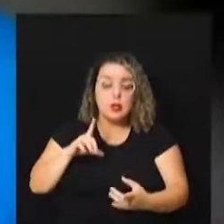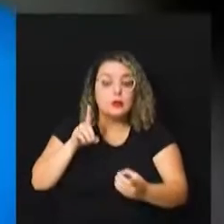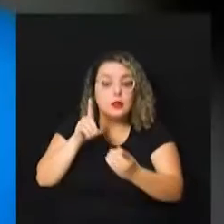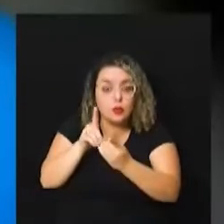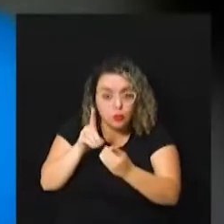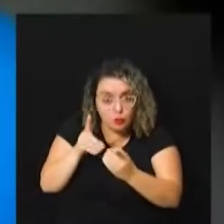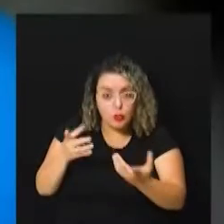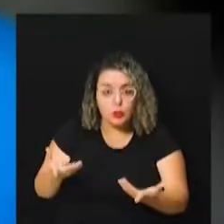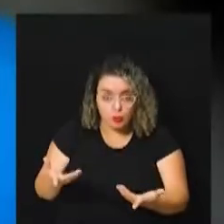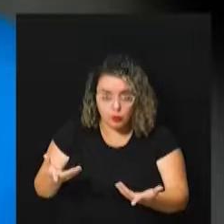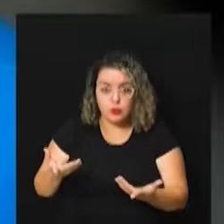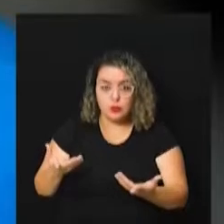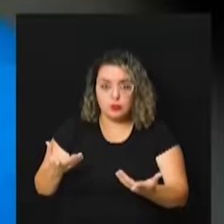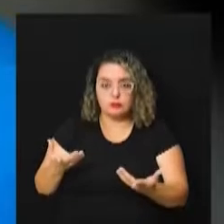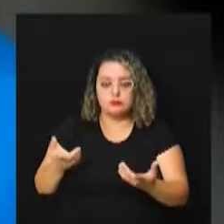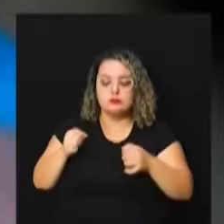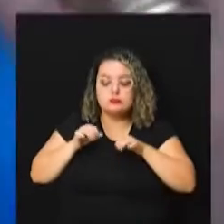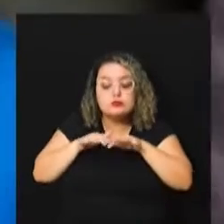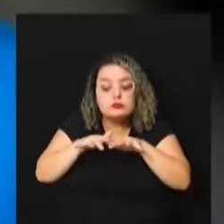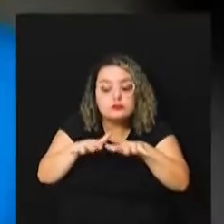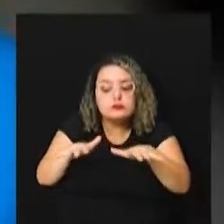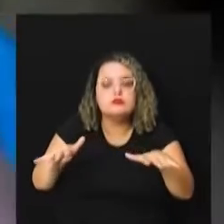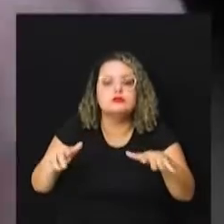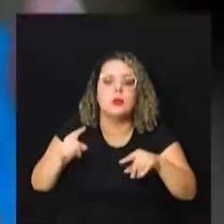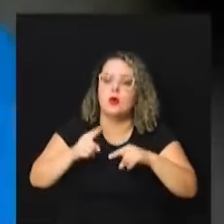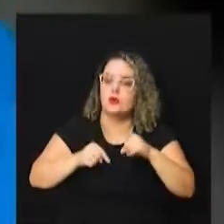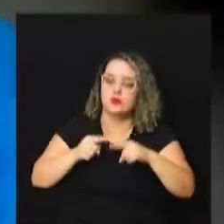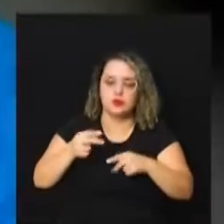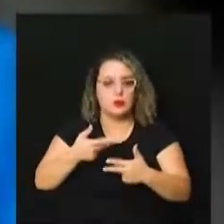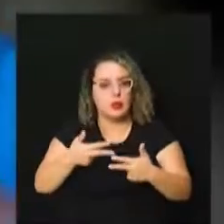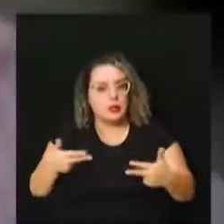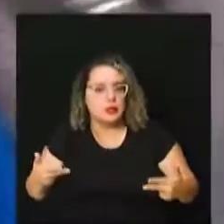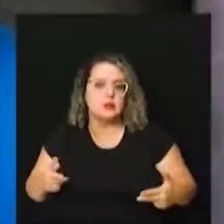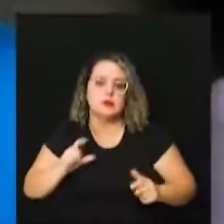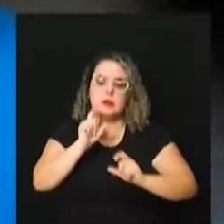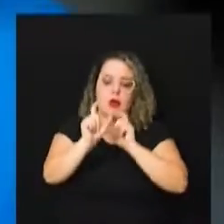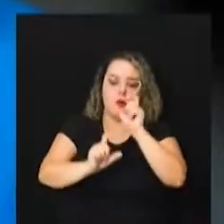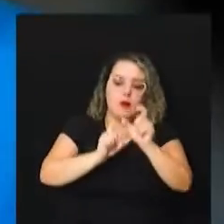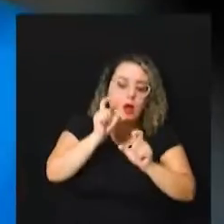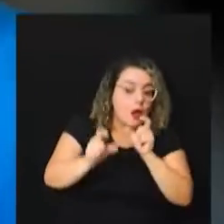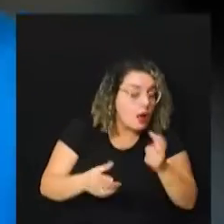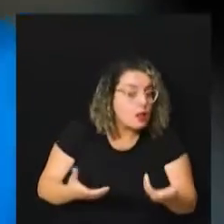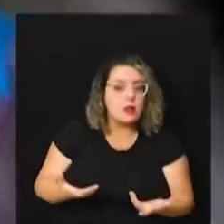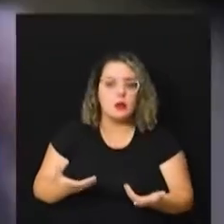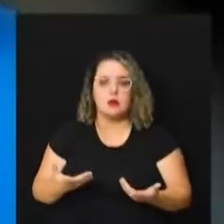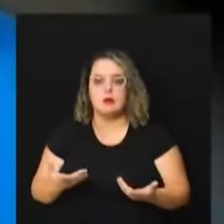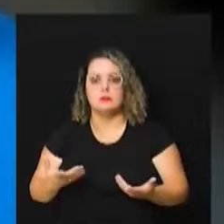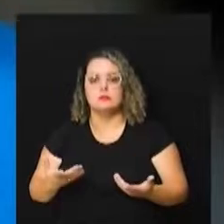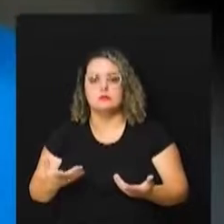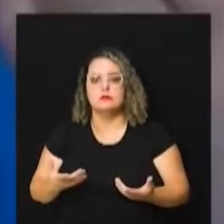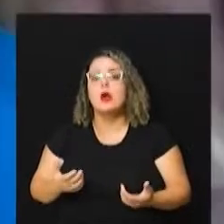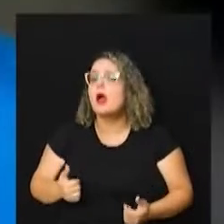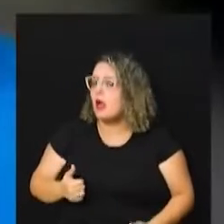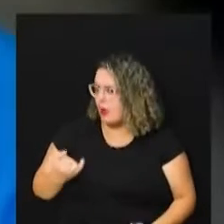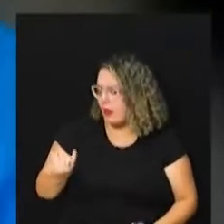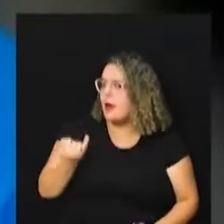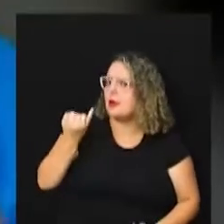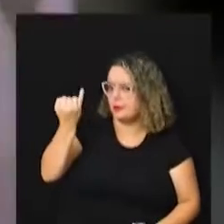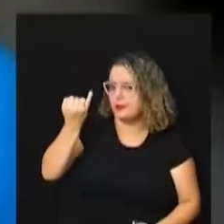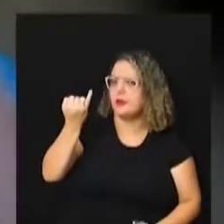Segundo a Prefeitura de Campinas, em dezembro de 2019, a cidade tinha 554 pacientes, na faixa